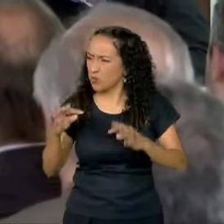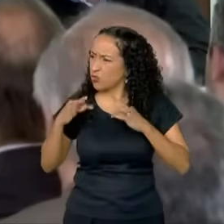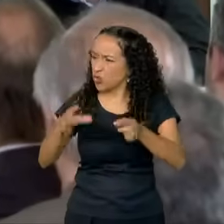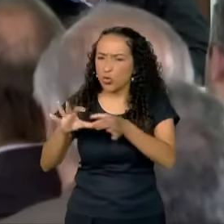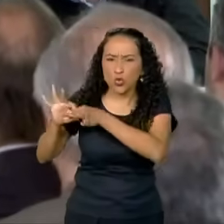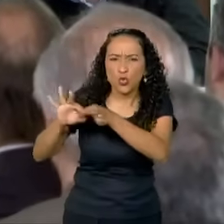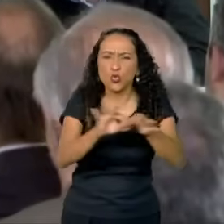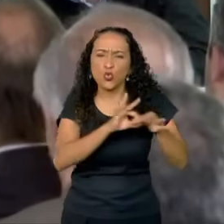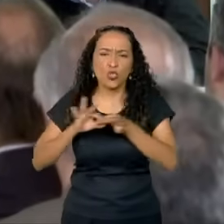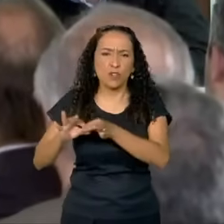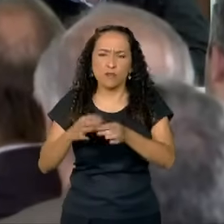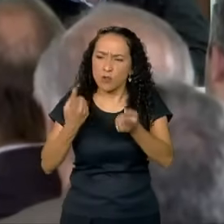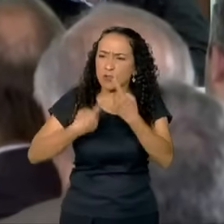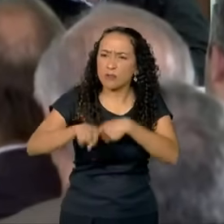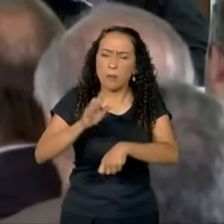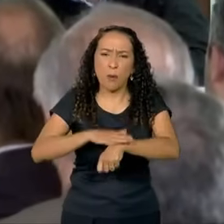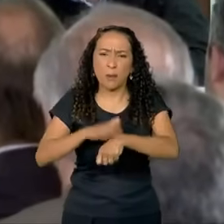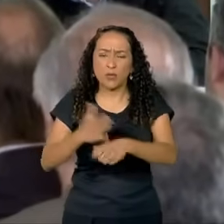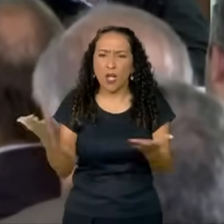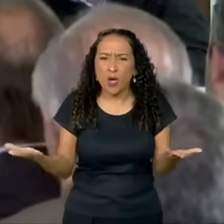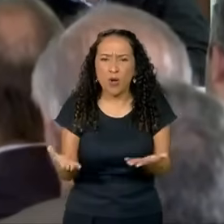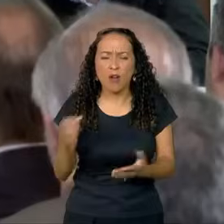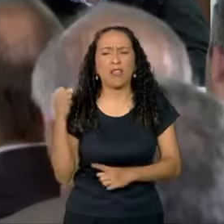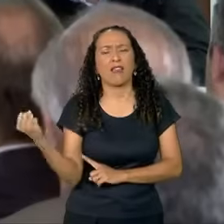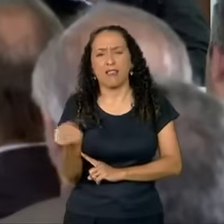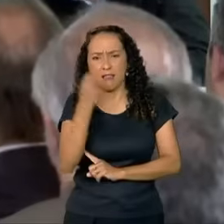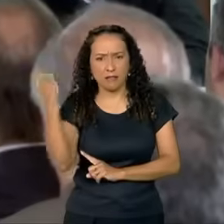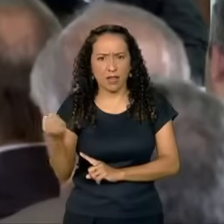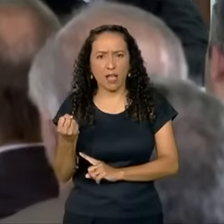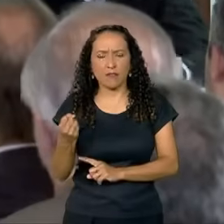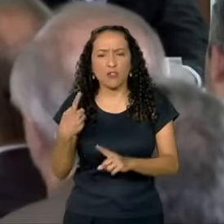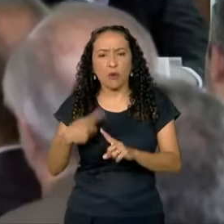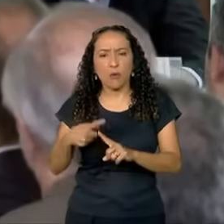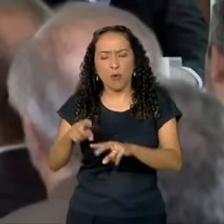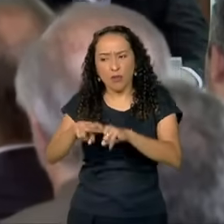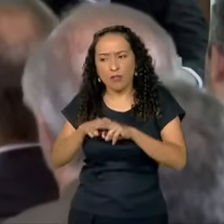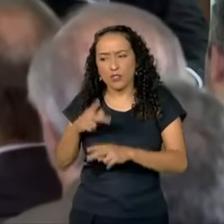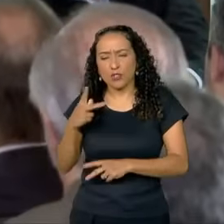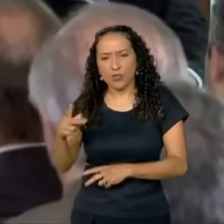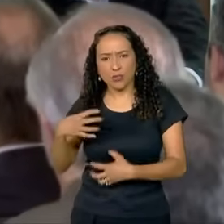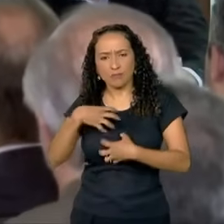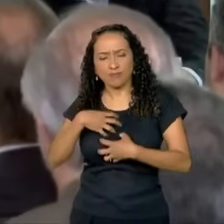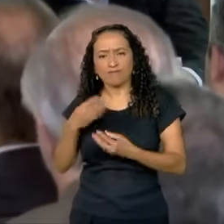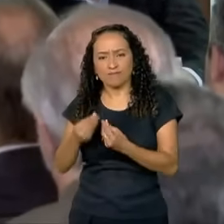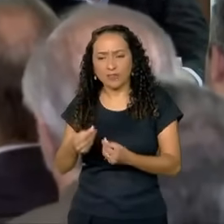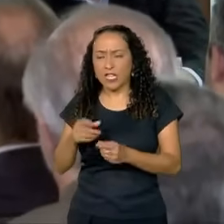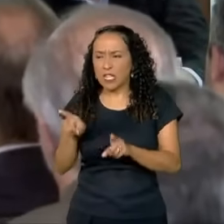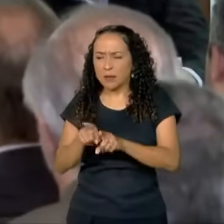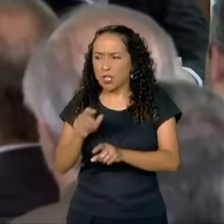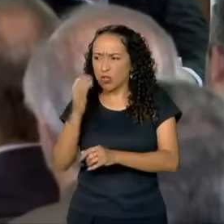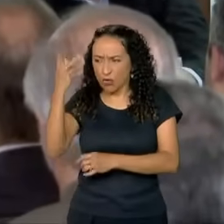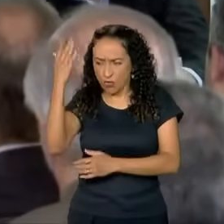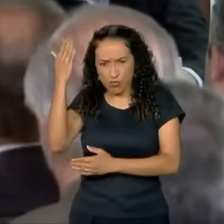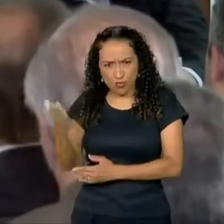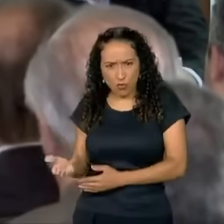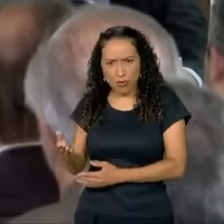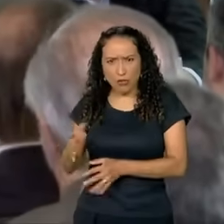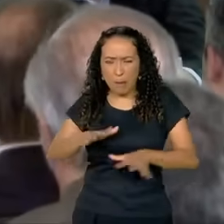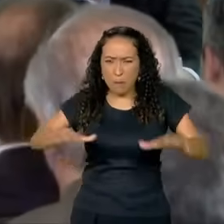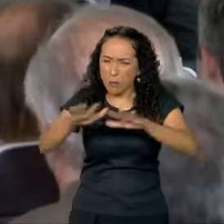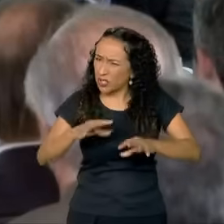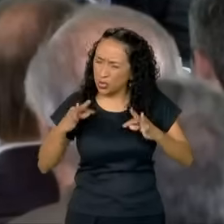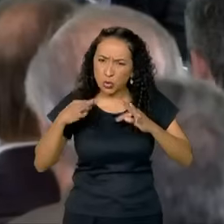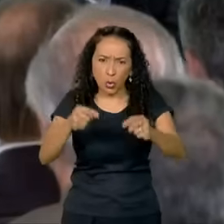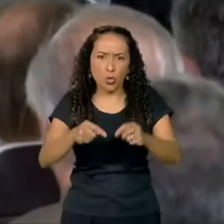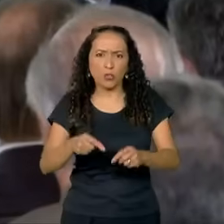nós juntos aqui, de superar esse momento crítico que a gente está vivenciando, pela sua sensibilidade, pela sua indignação, pela mobilização que o senhor está fazendo das grandes forças do nosso país.